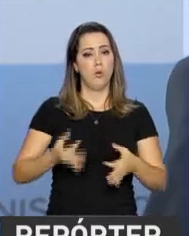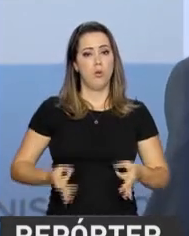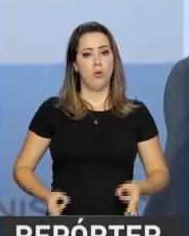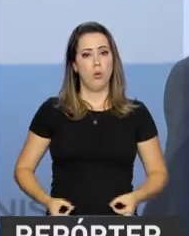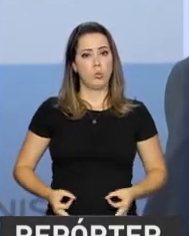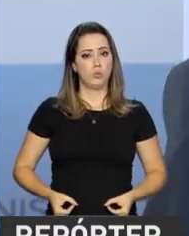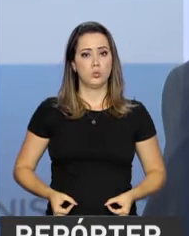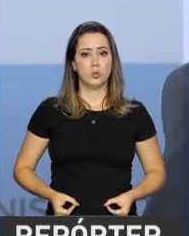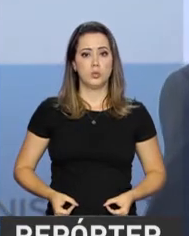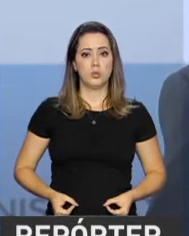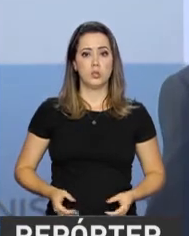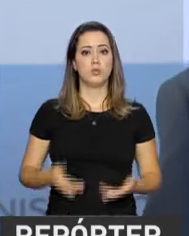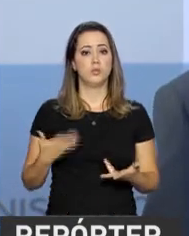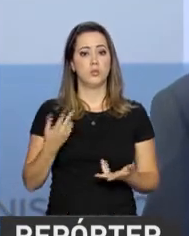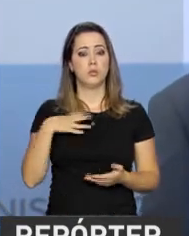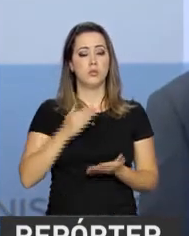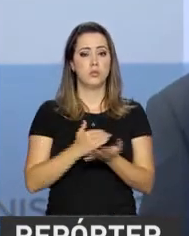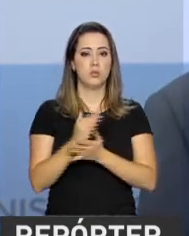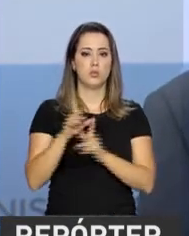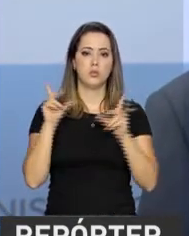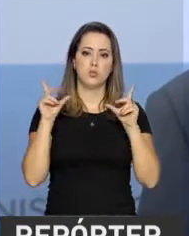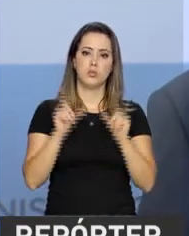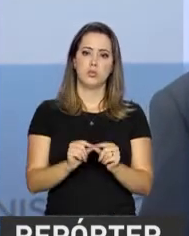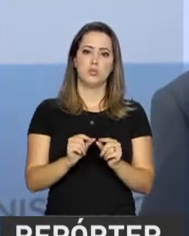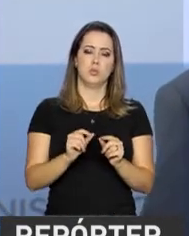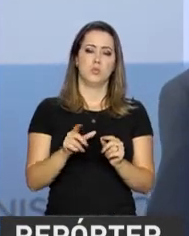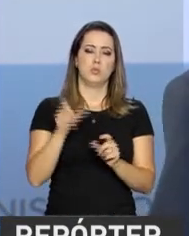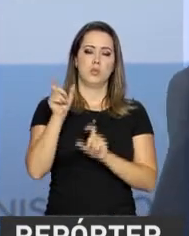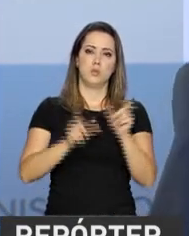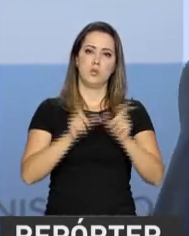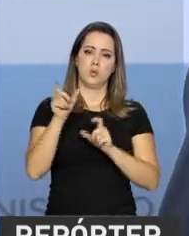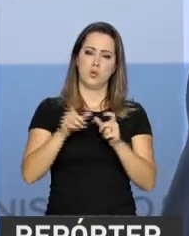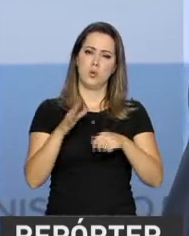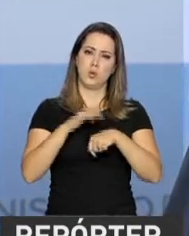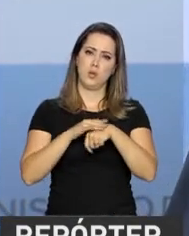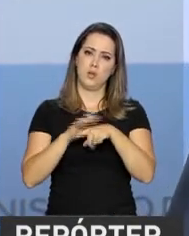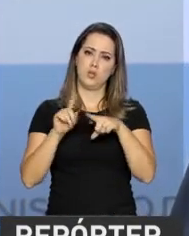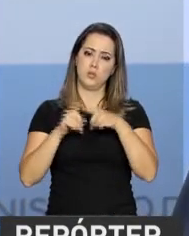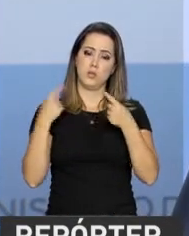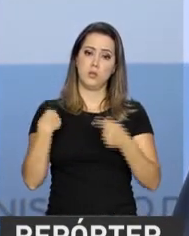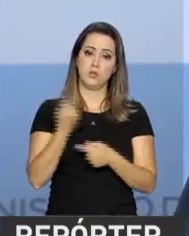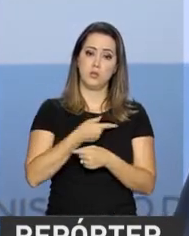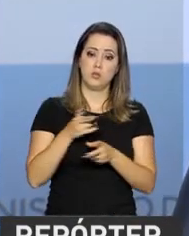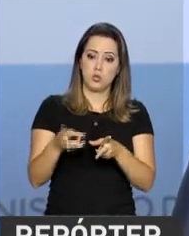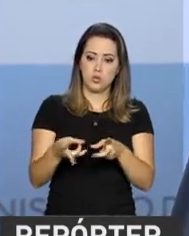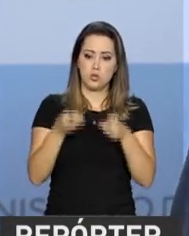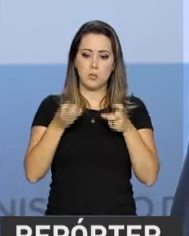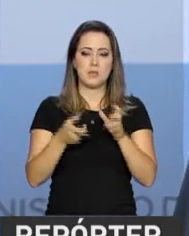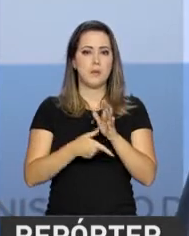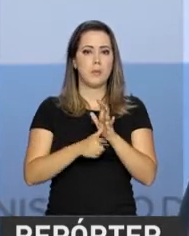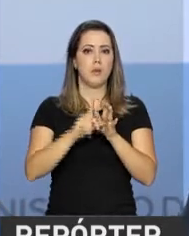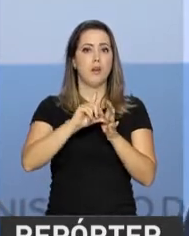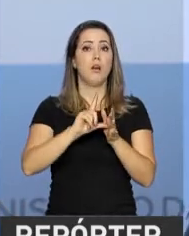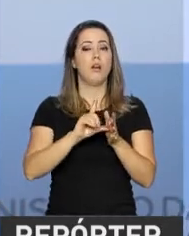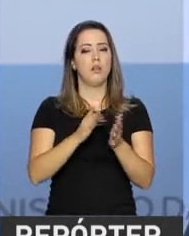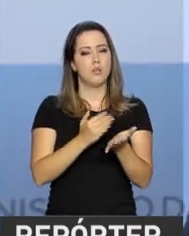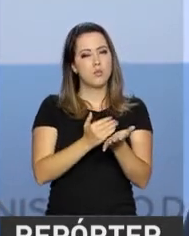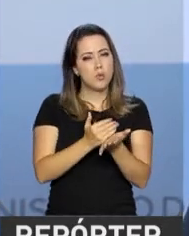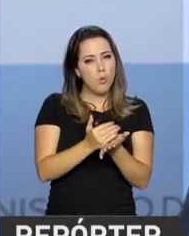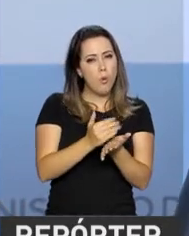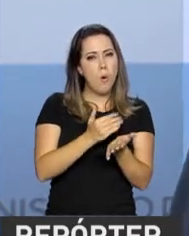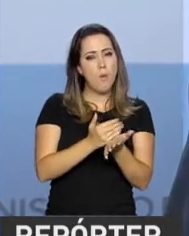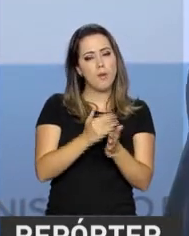iniciativas que nós não diminuímos o número de casos mas nós é objetivo vamos identificar casos em fase mais